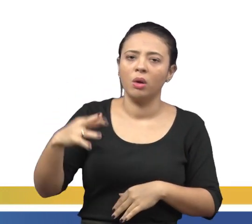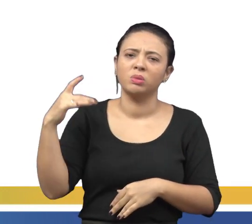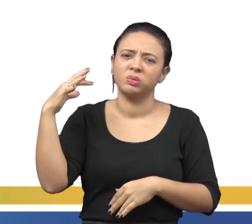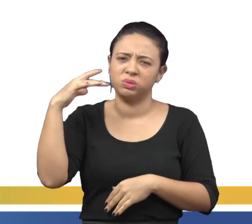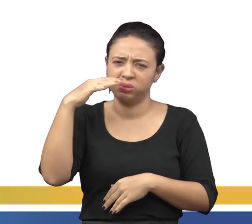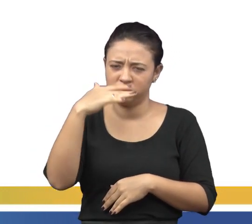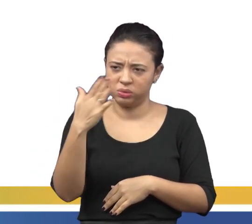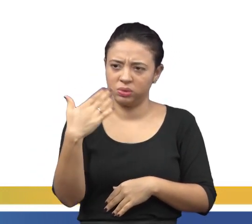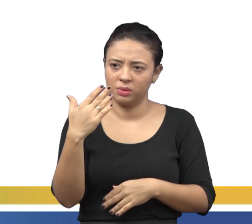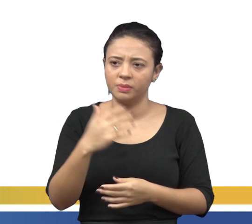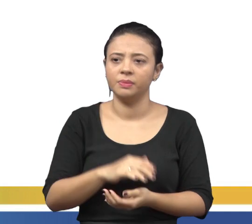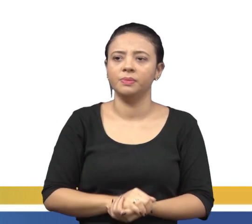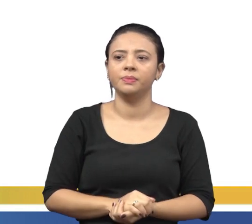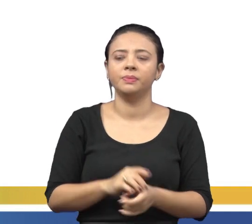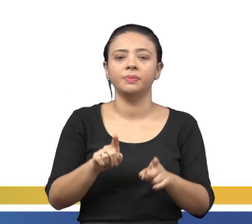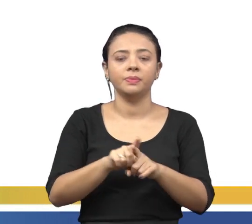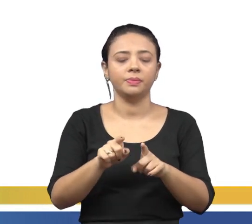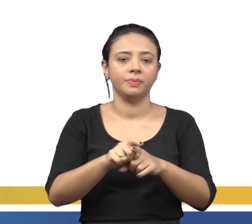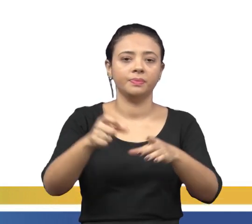uma agricultura também